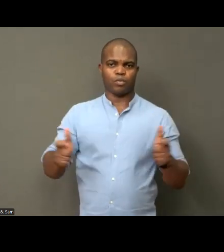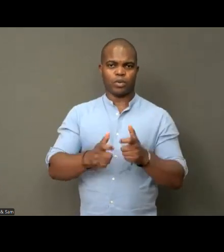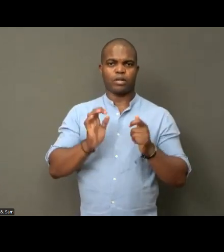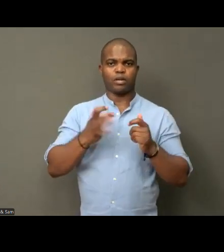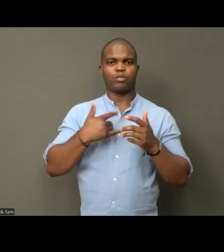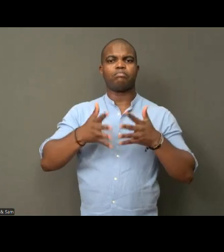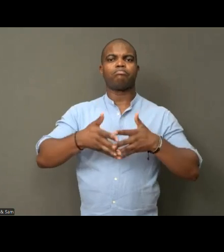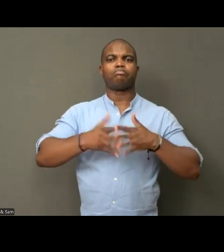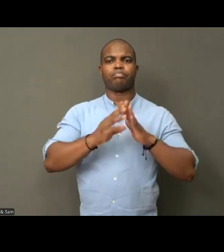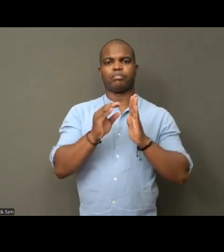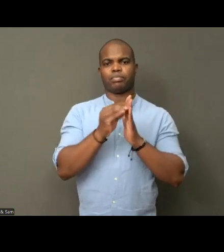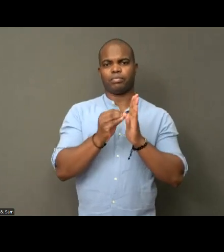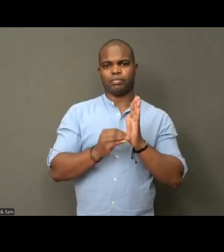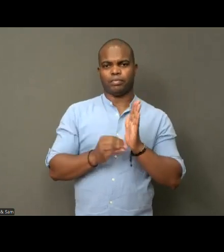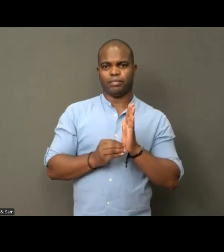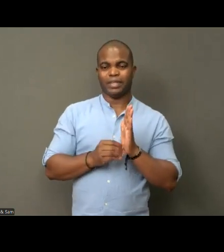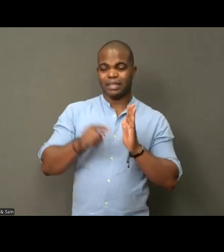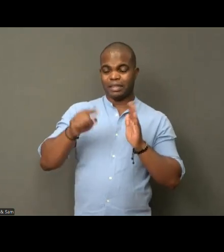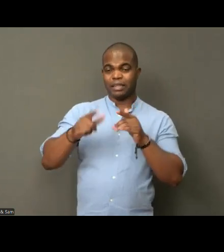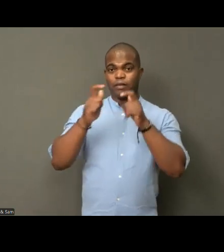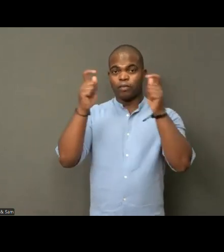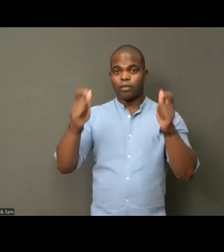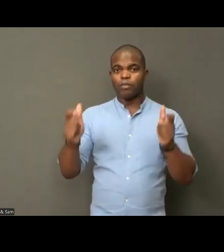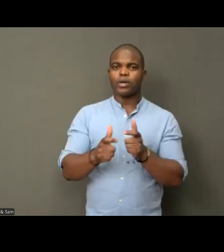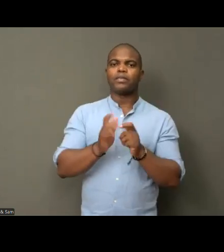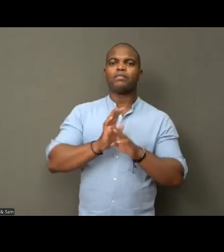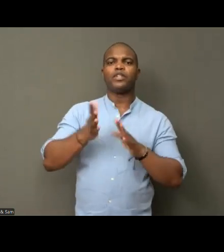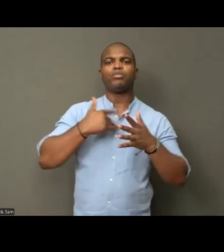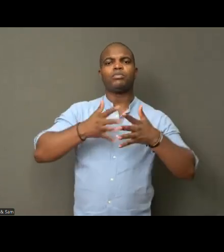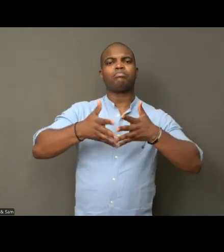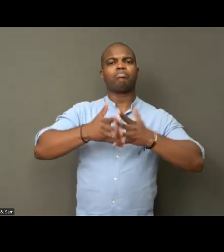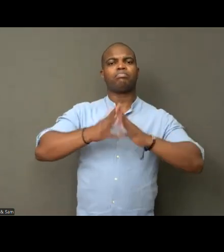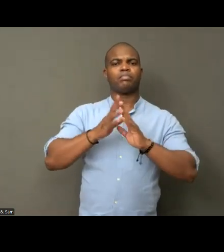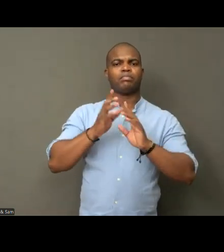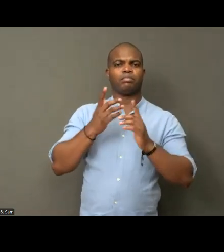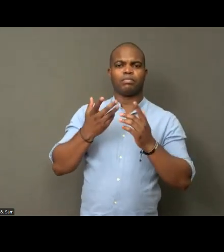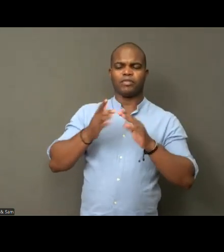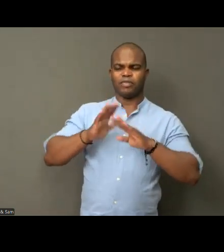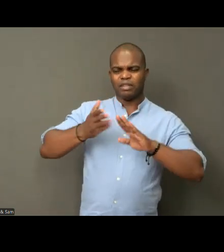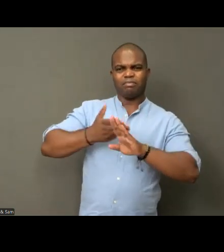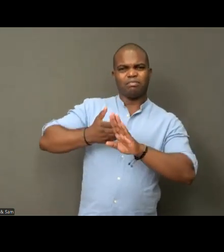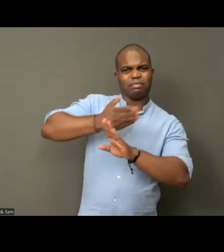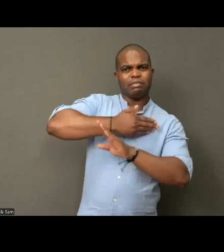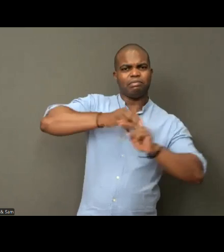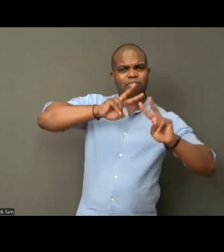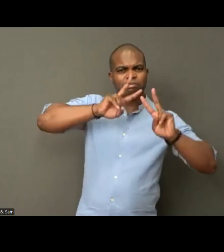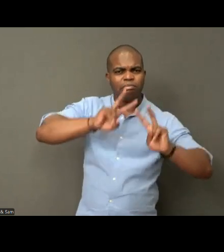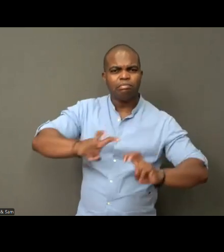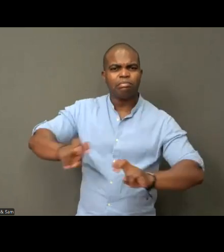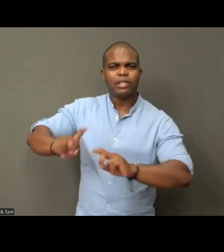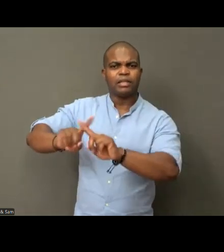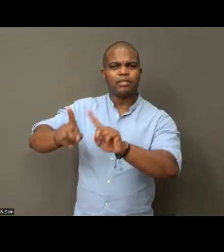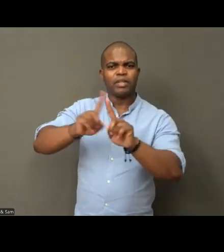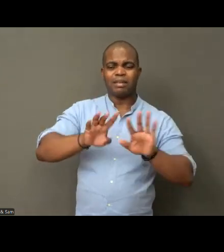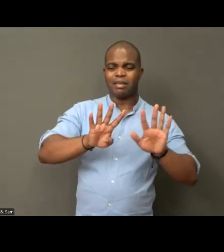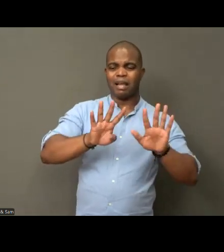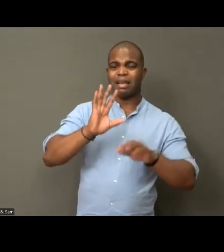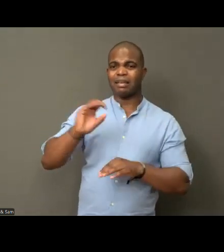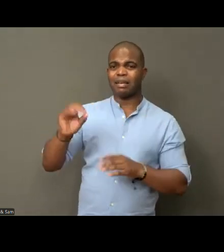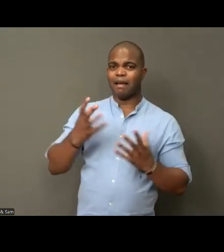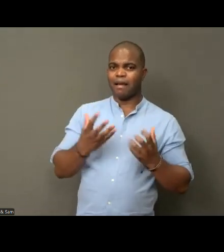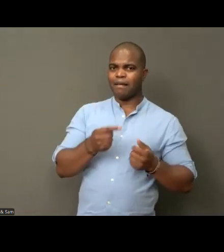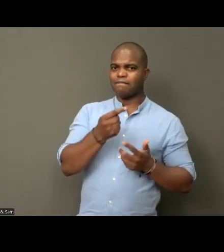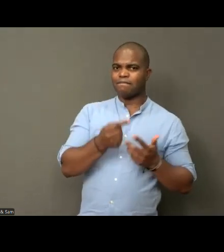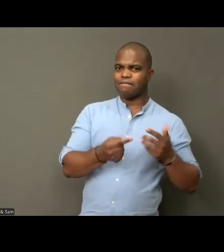Fizemos uma análise compreensiva de mais de 900 indicadores, identificamos 30 indicadores para monitorar a implicação da iniciativa de eliminação. Então,